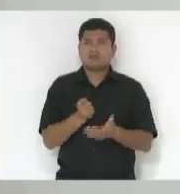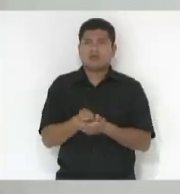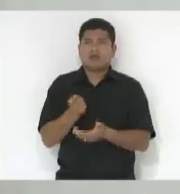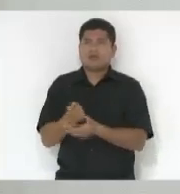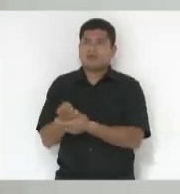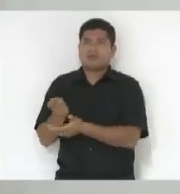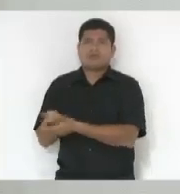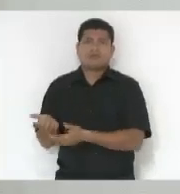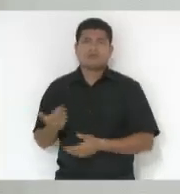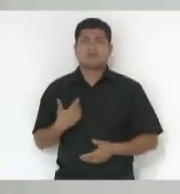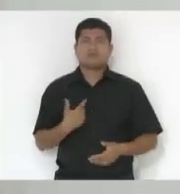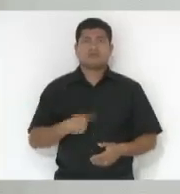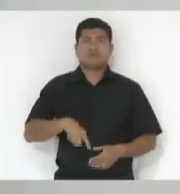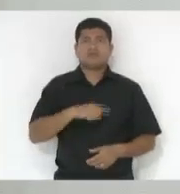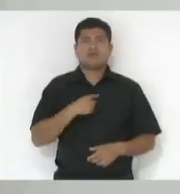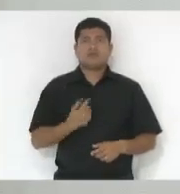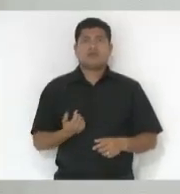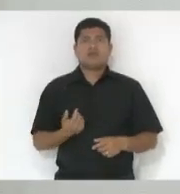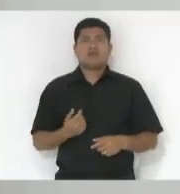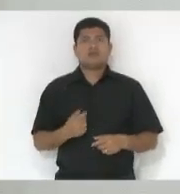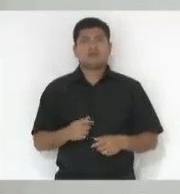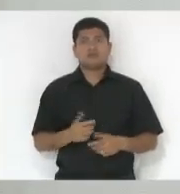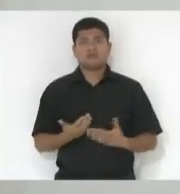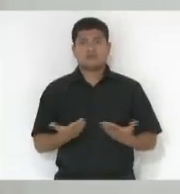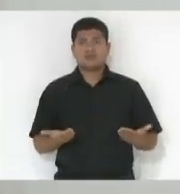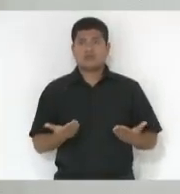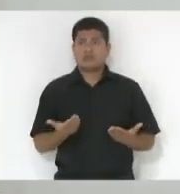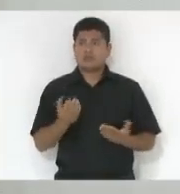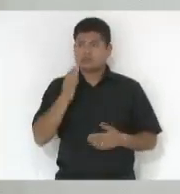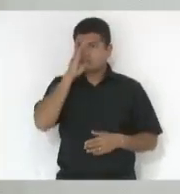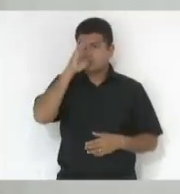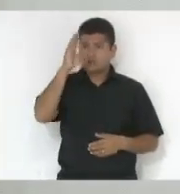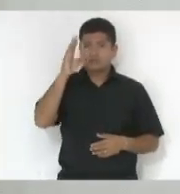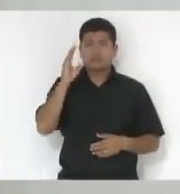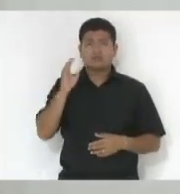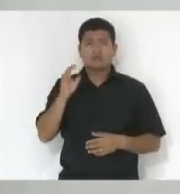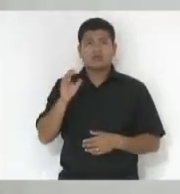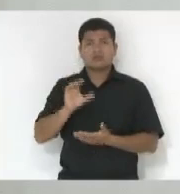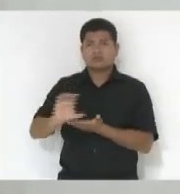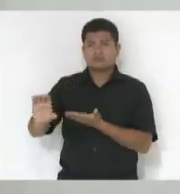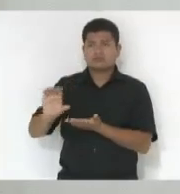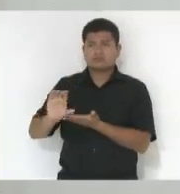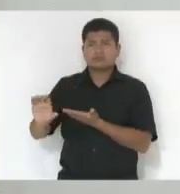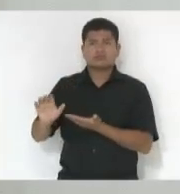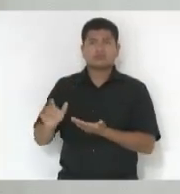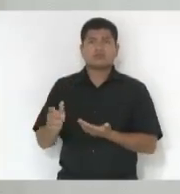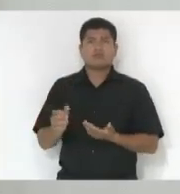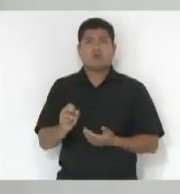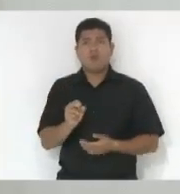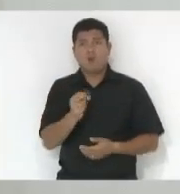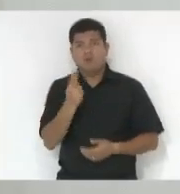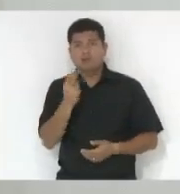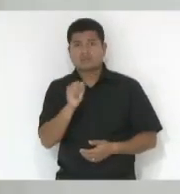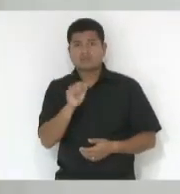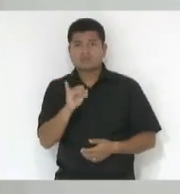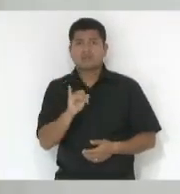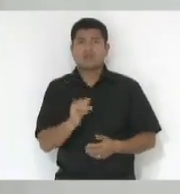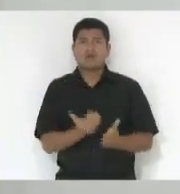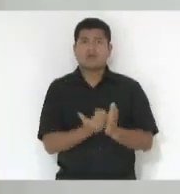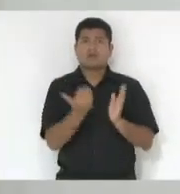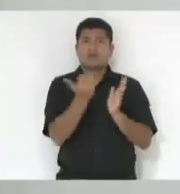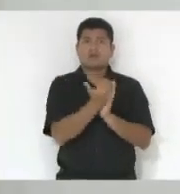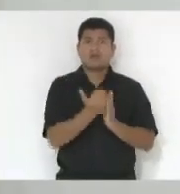discutir ao menos, quais são as prioridades. Ou se vamos aumentar as despesas para